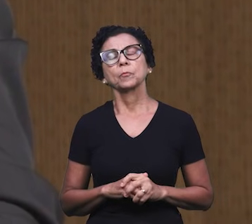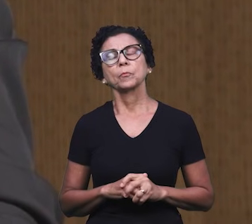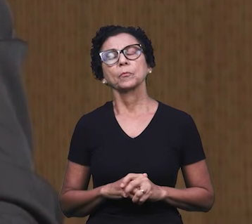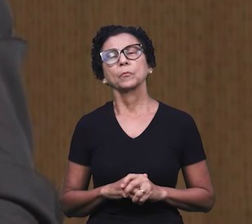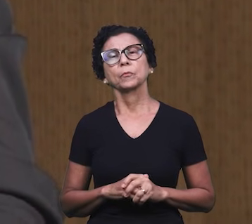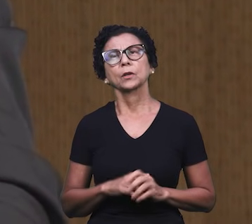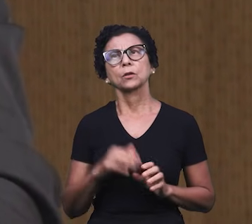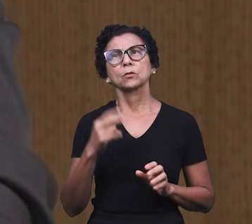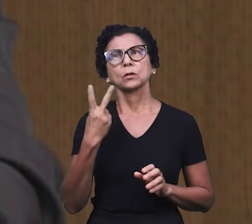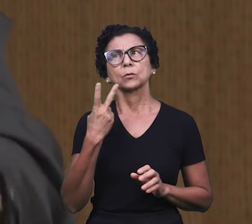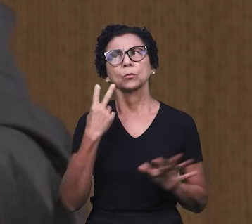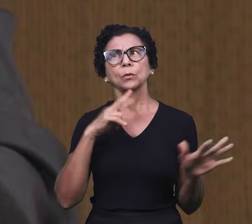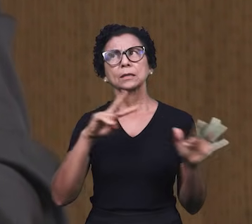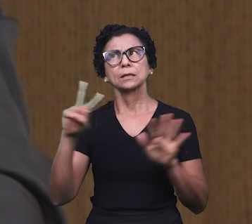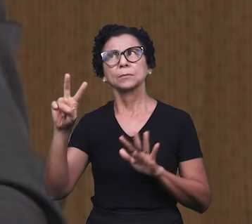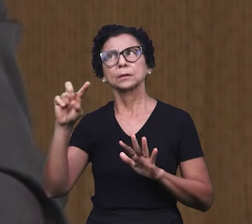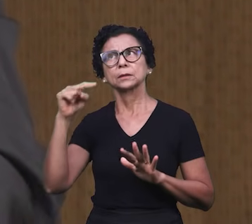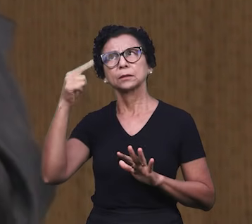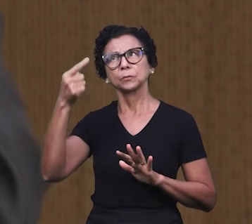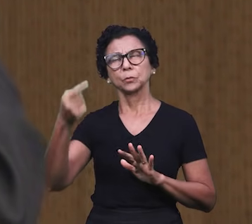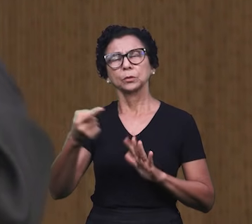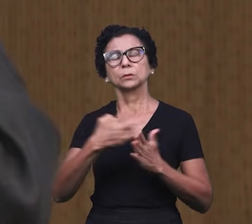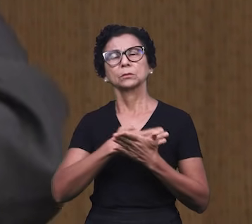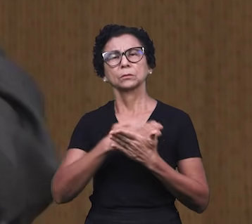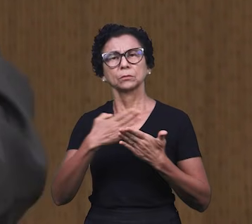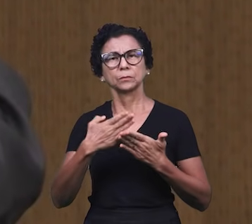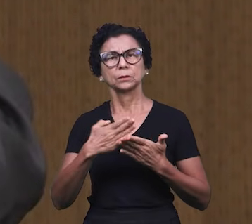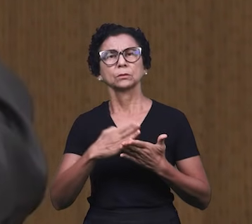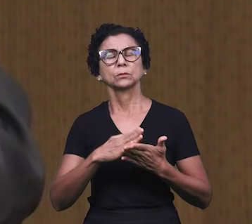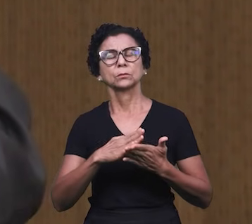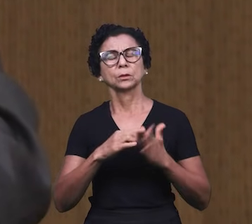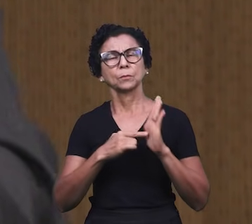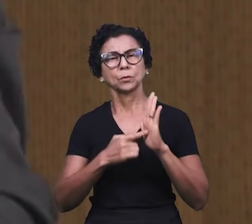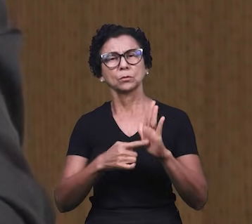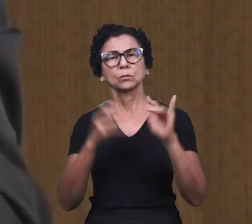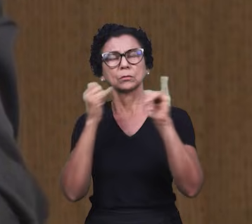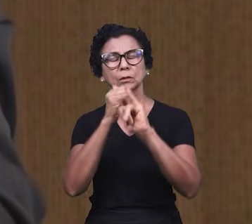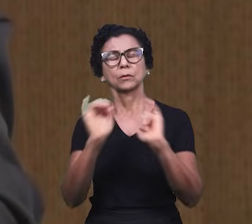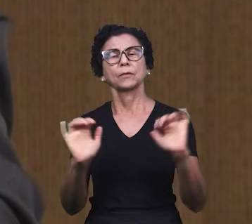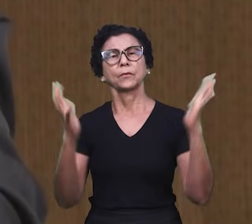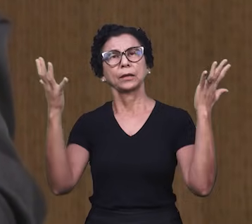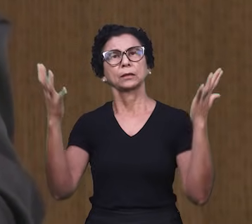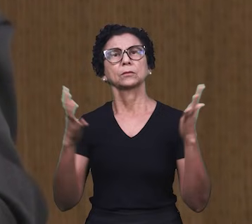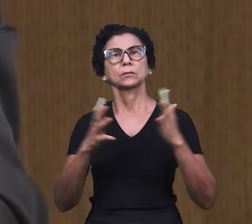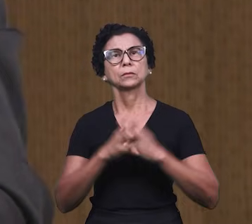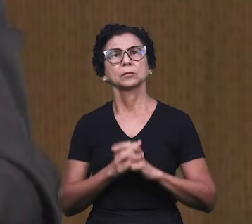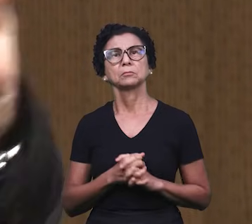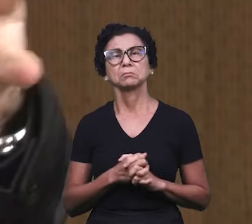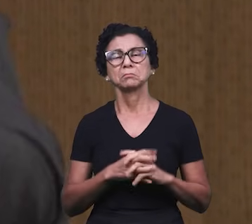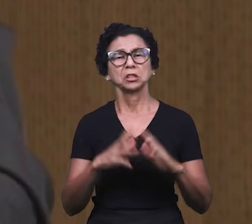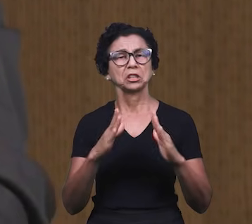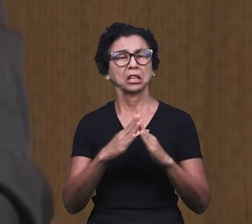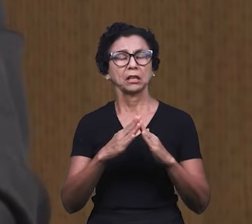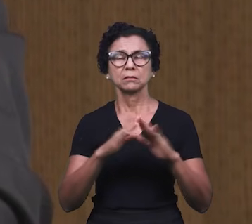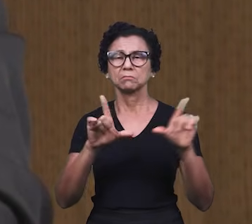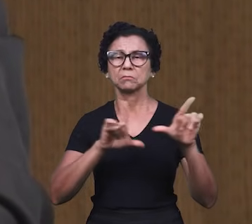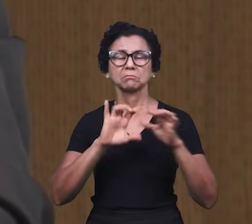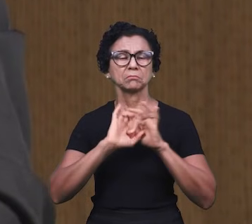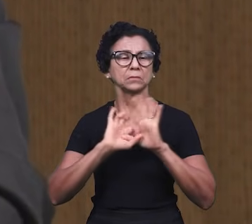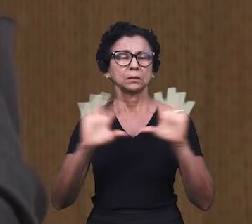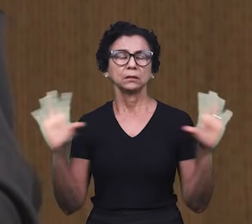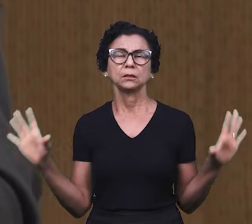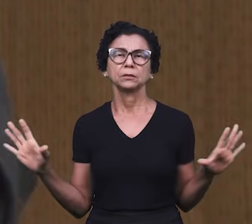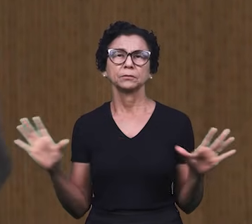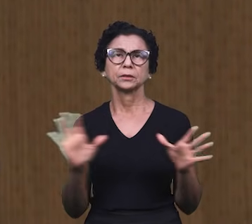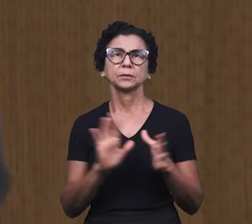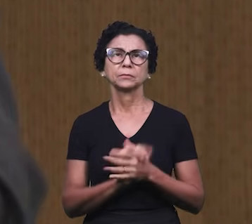Que passou 2, 3 semanas depois, mas na Rede TV foi ao vivo. Então, a pessoa que estivesse em casa, na TV aberta, na